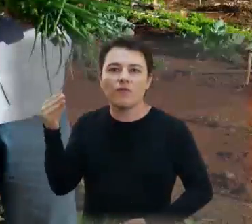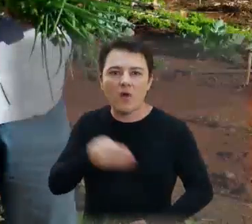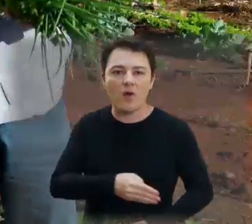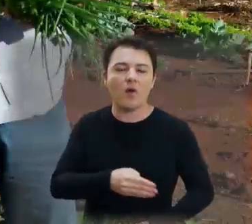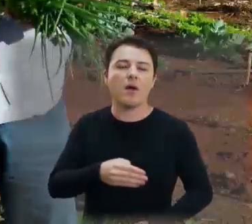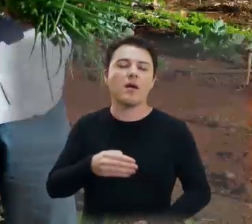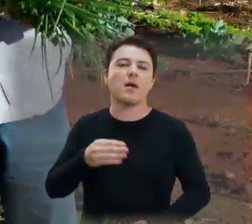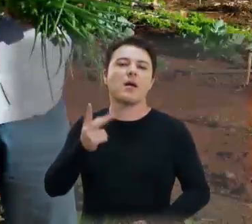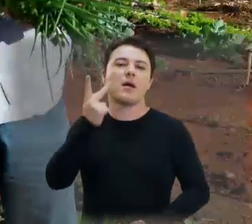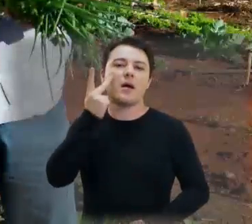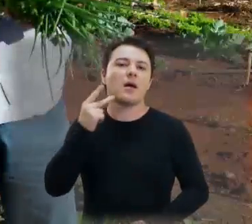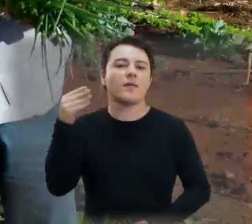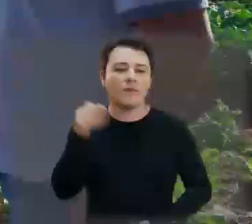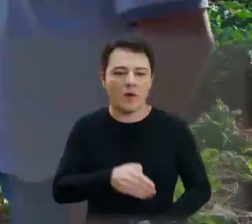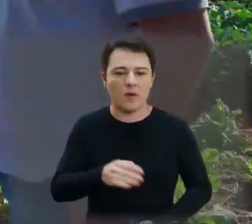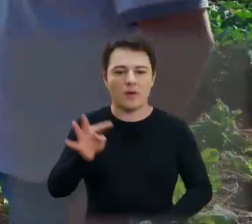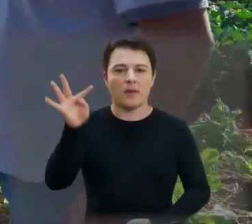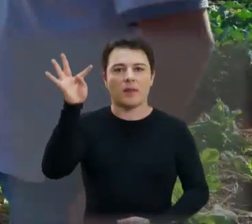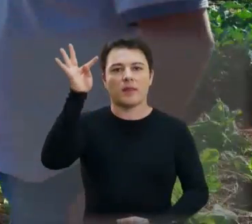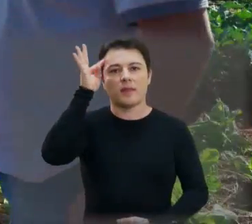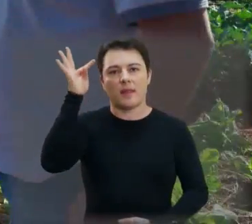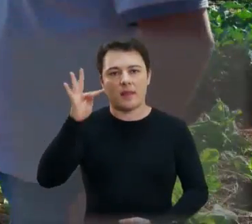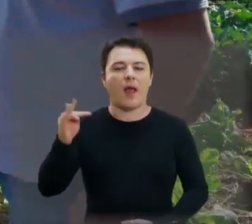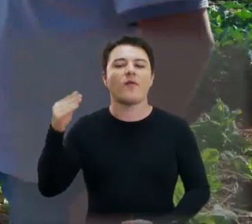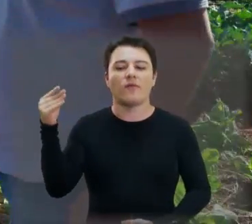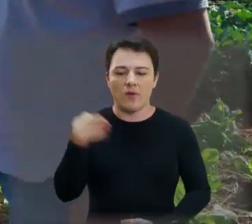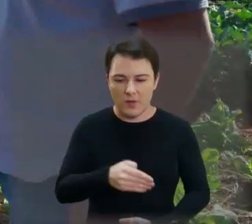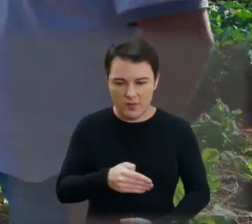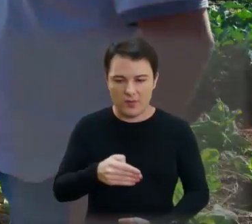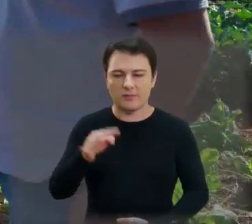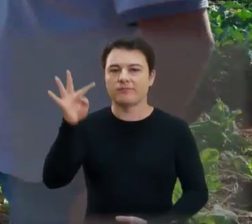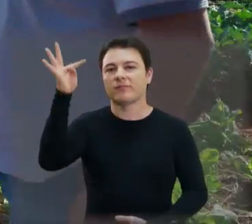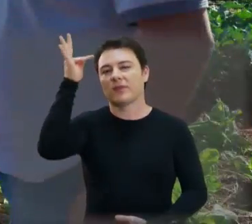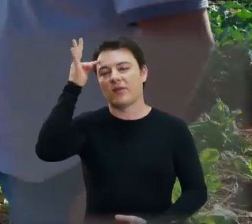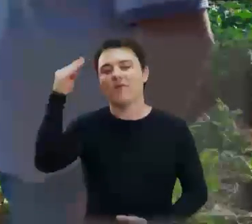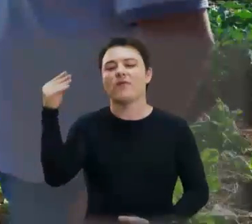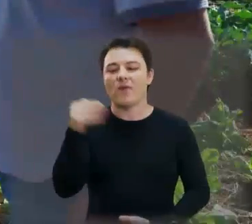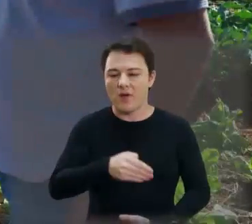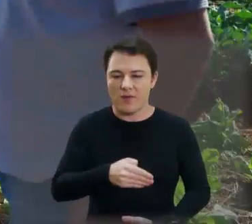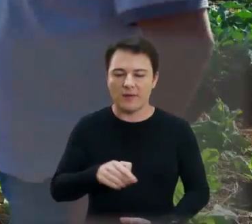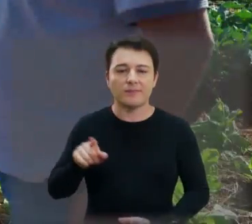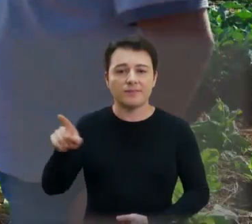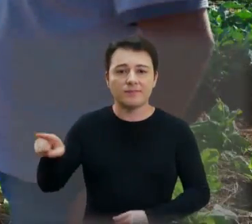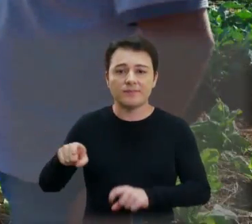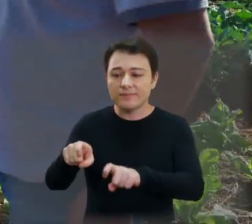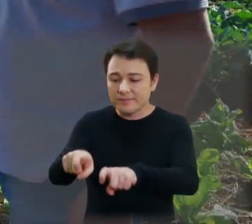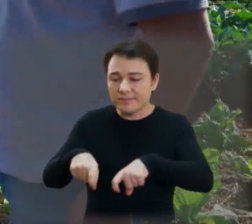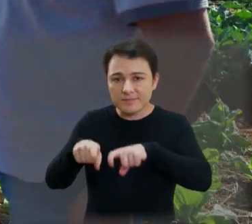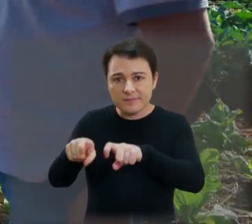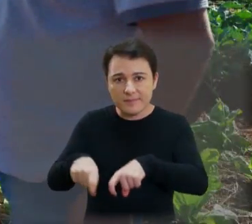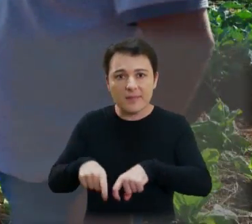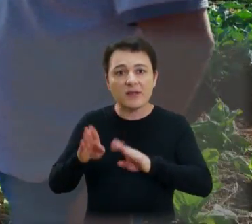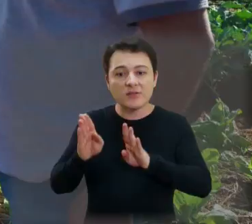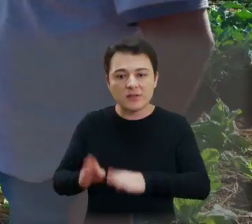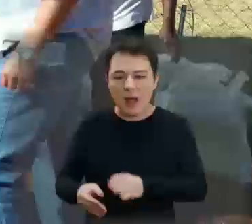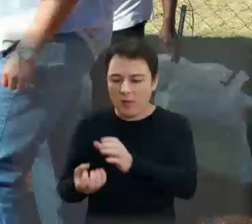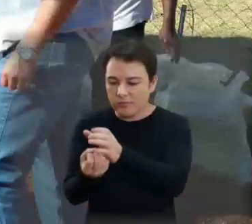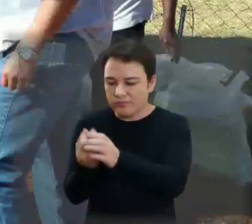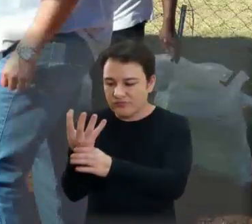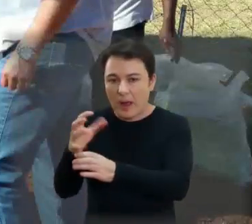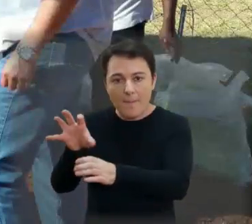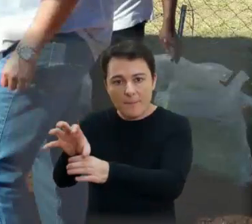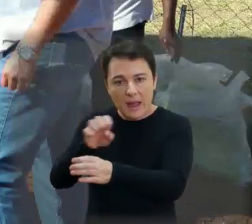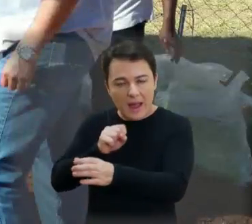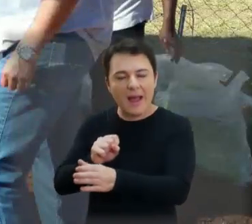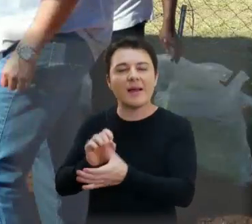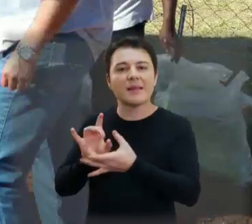não me lembro. Tainara estava lá. Toninho, então, é a horta plantando comunidade, plantando dignidade. Pode passar nas